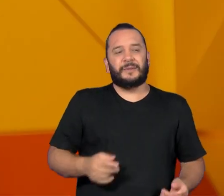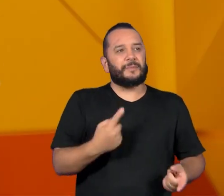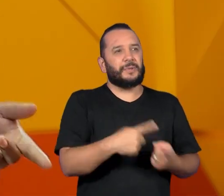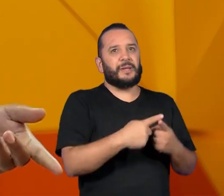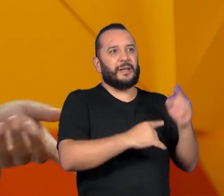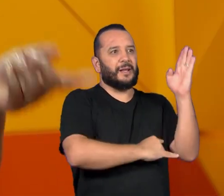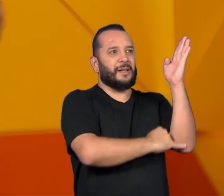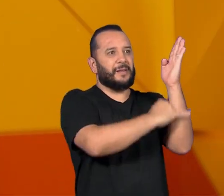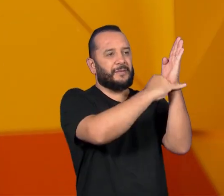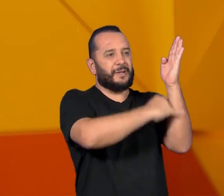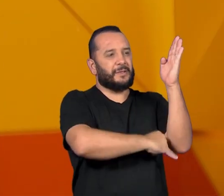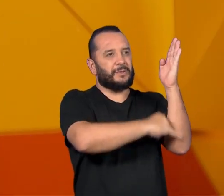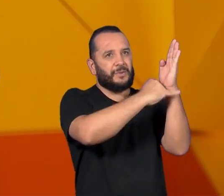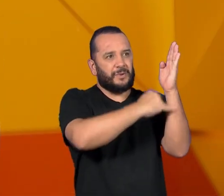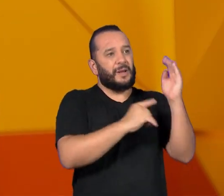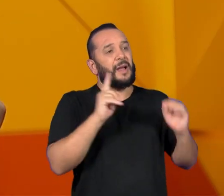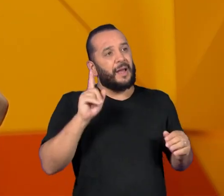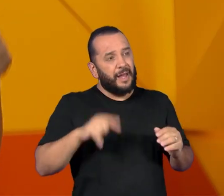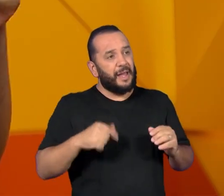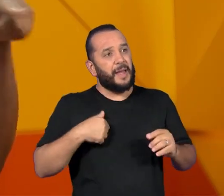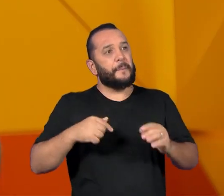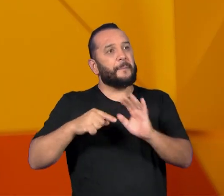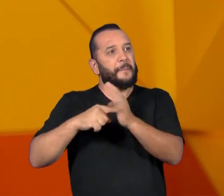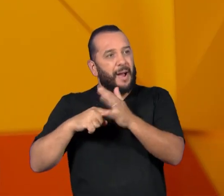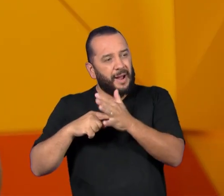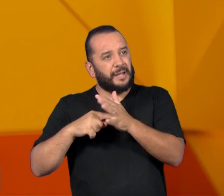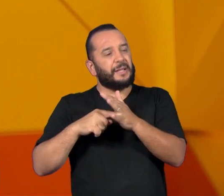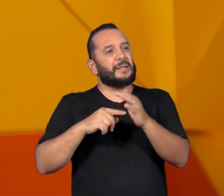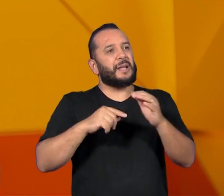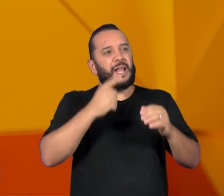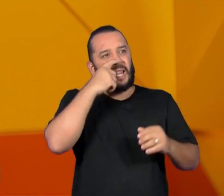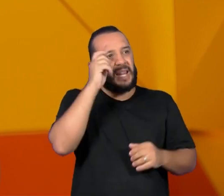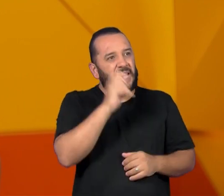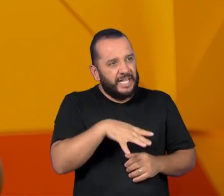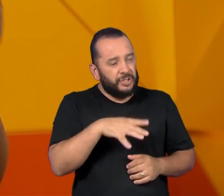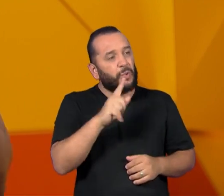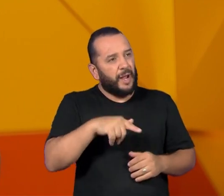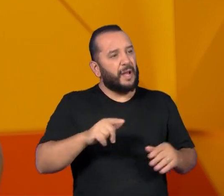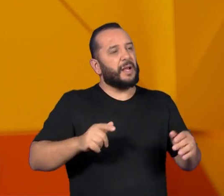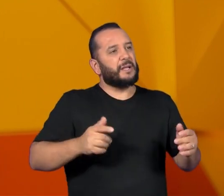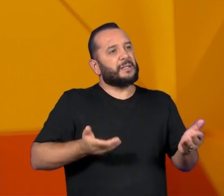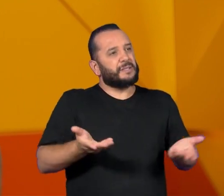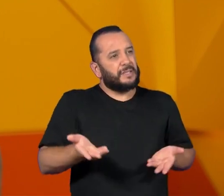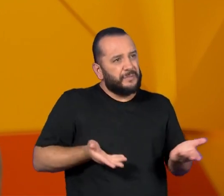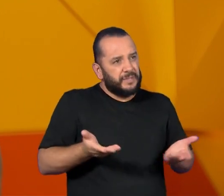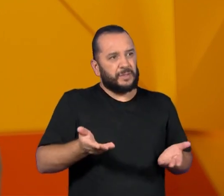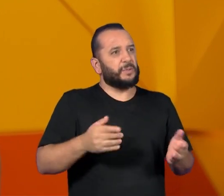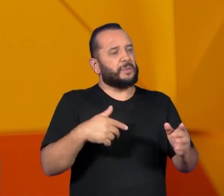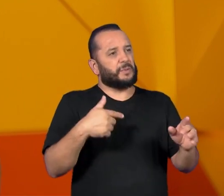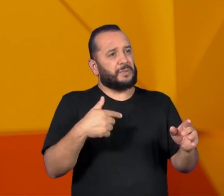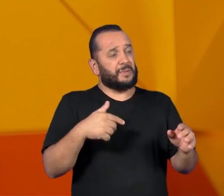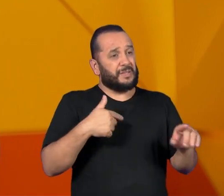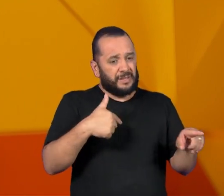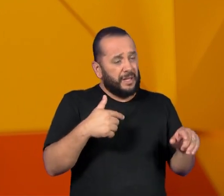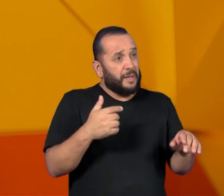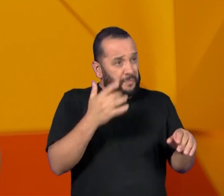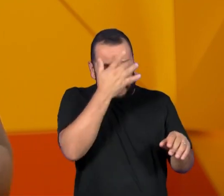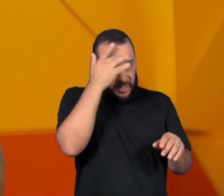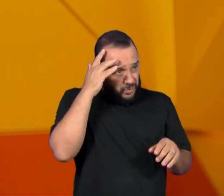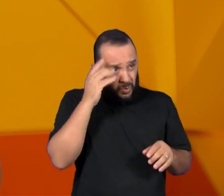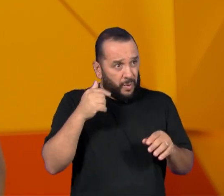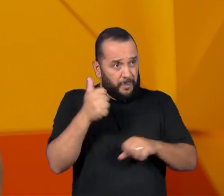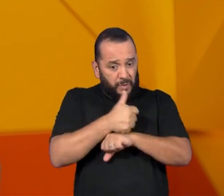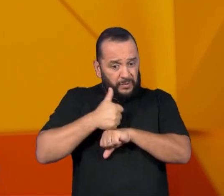elevador de serviço é para transportar máquinas e lixo. Exatamente. Profissionais, trabalhadores domésticos vão